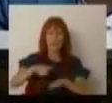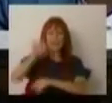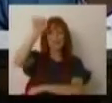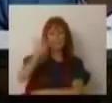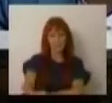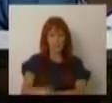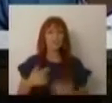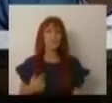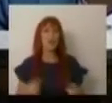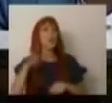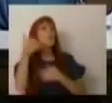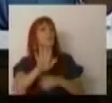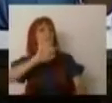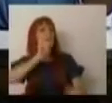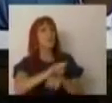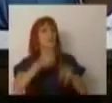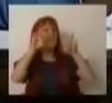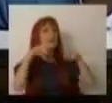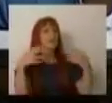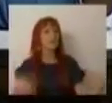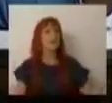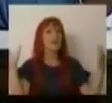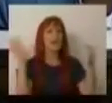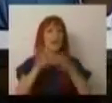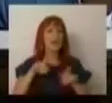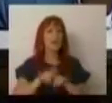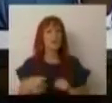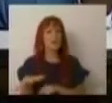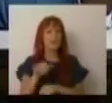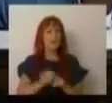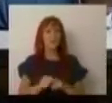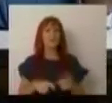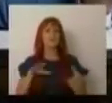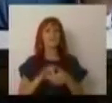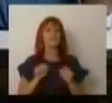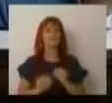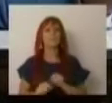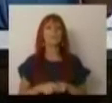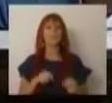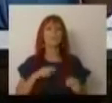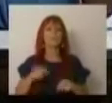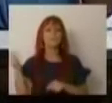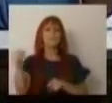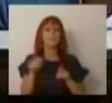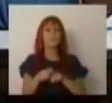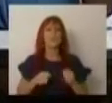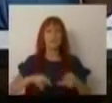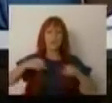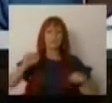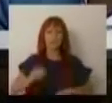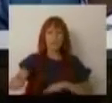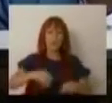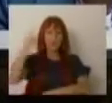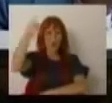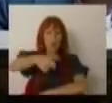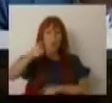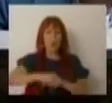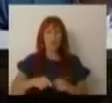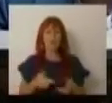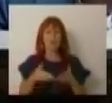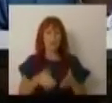italiano. Outro exemplo também nesta matéria tem a ver com a situação da detenção de Domenico Lucano, um autarca italiano acusado de